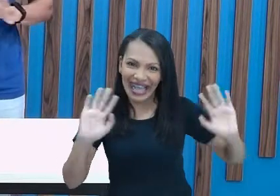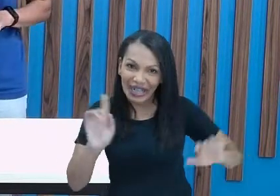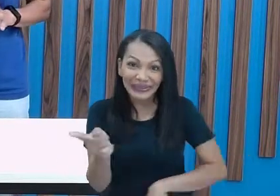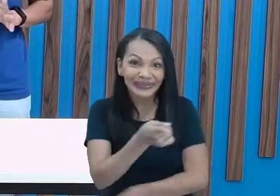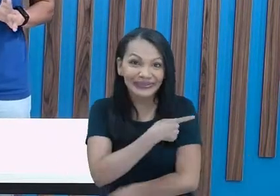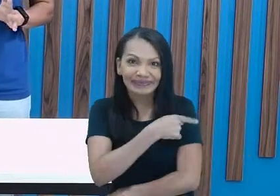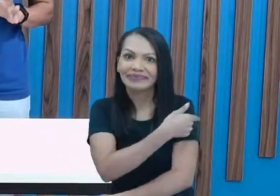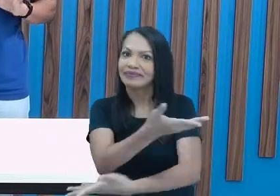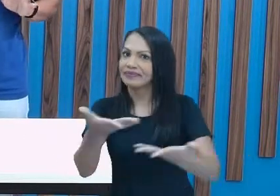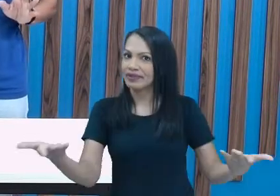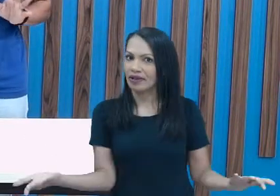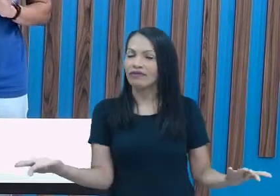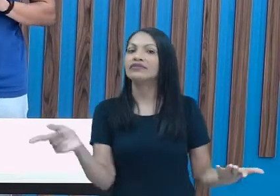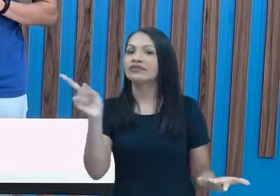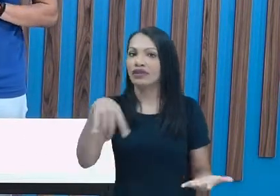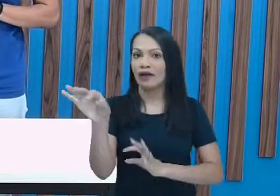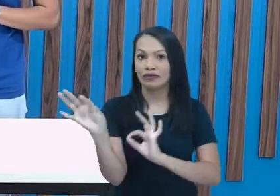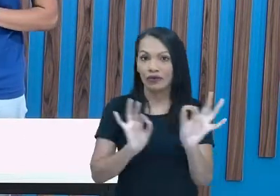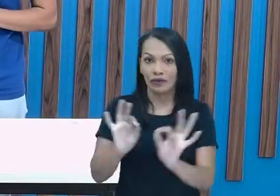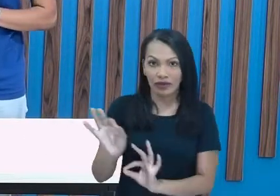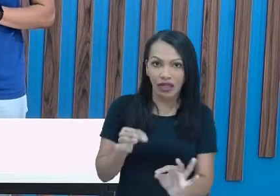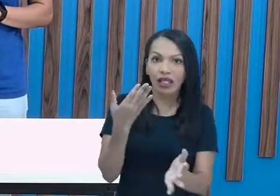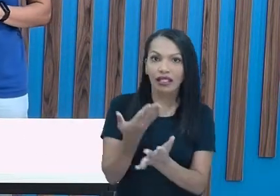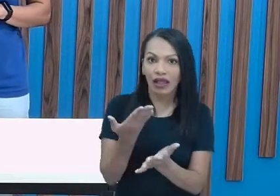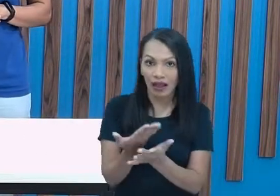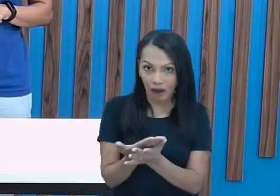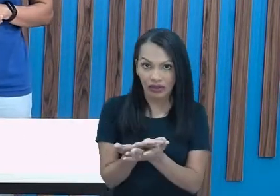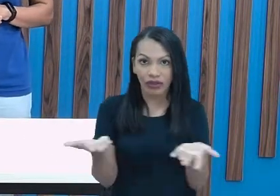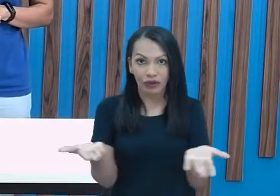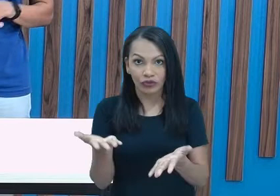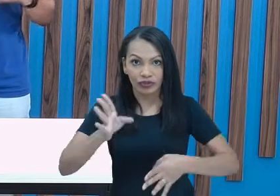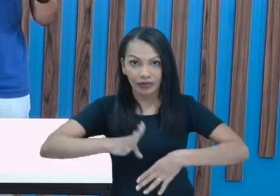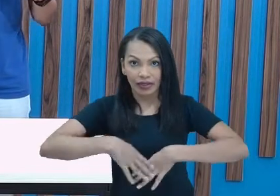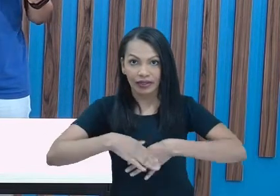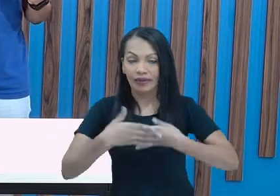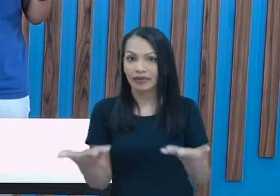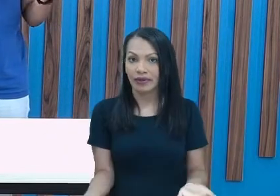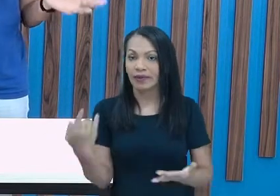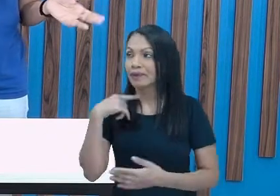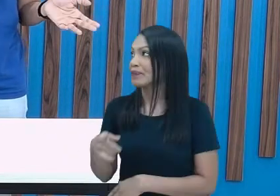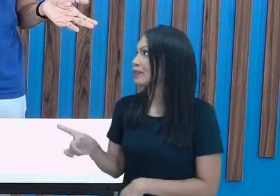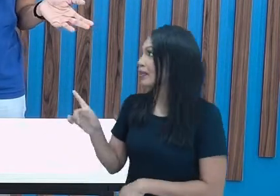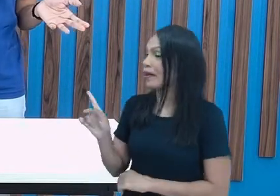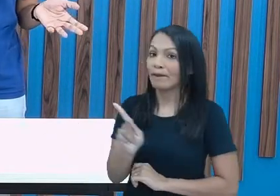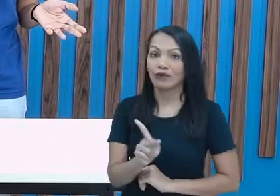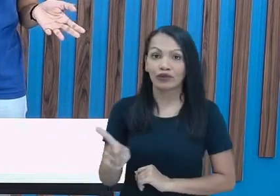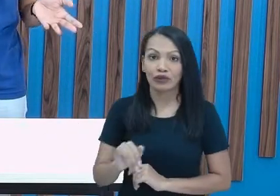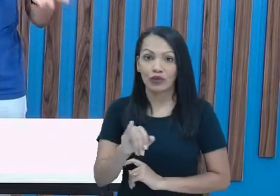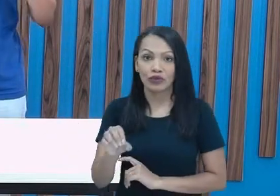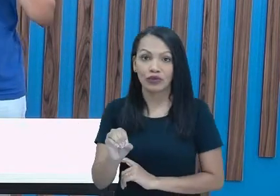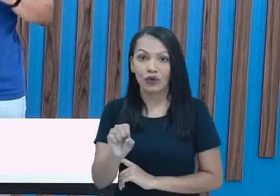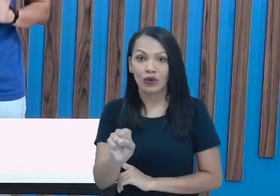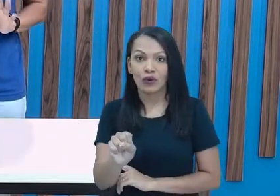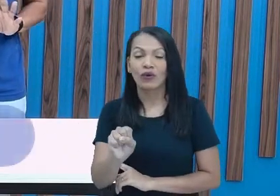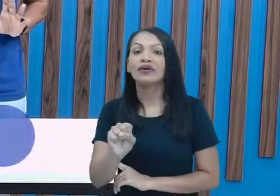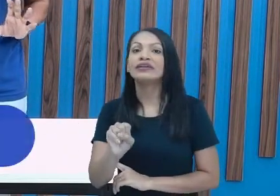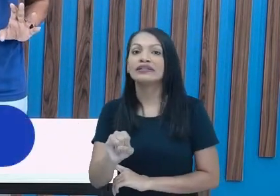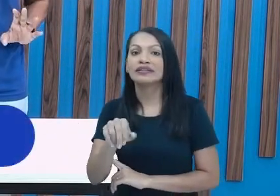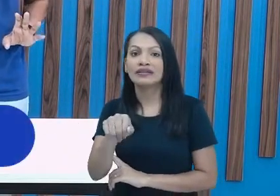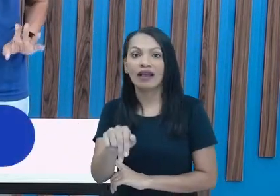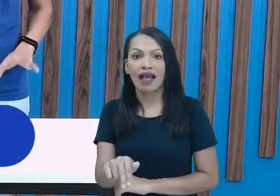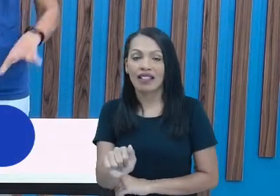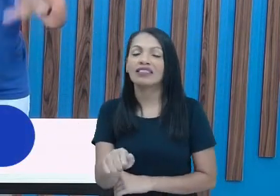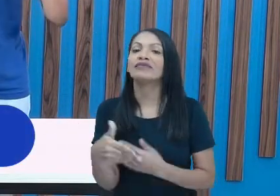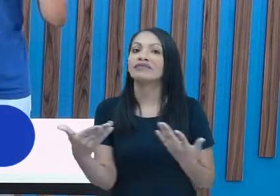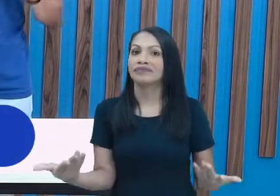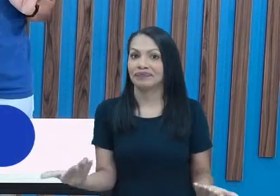turminha do primeiro ano, preparados para mais uma aulinha de matemática? Eu sou a professora Josiane Santos e o tema da nossa aula